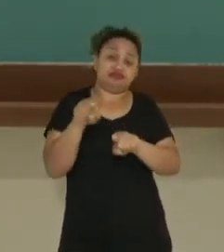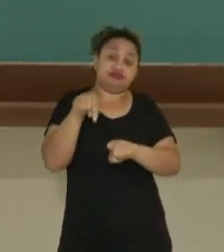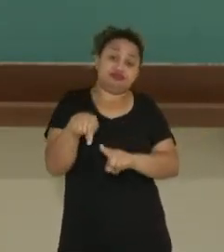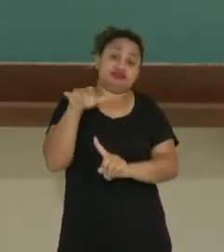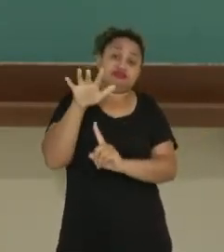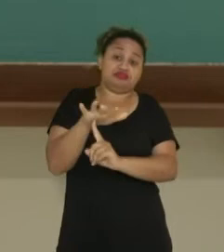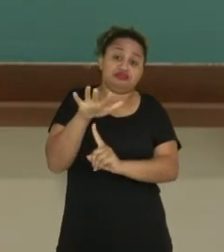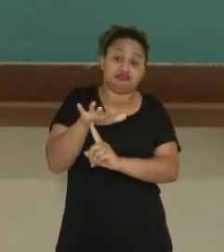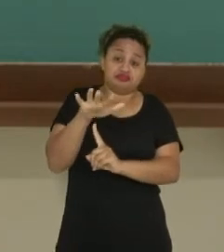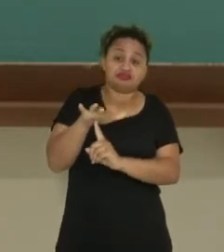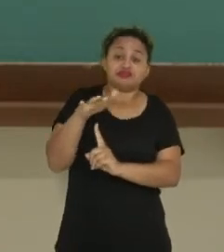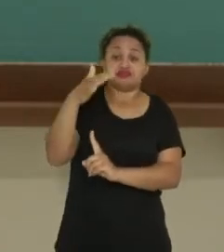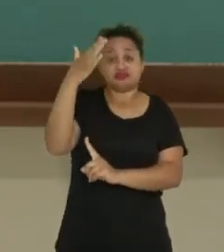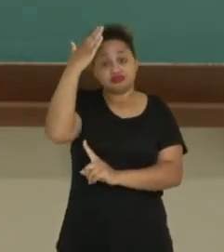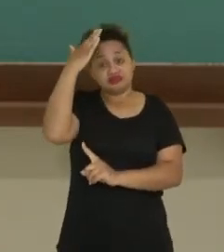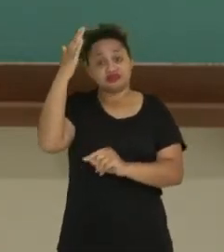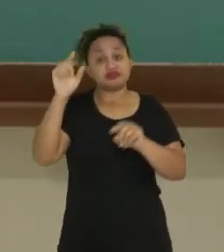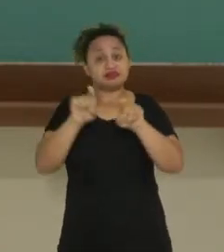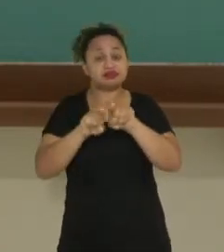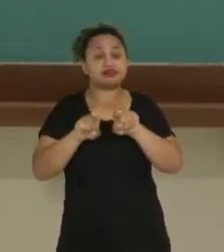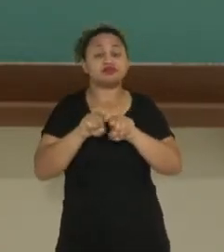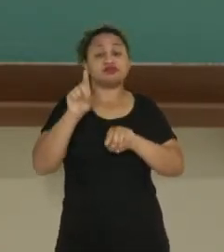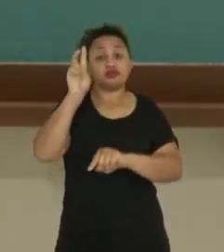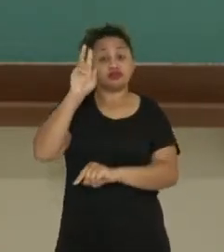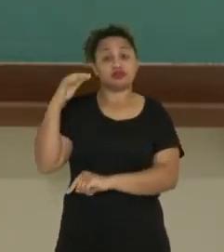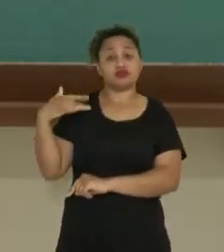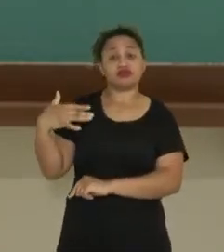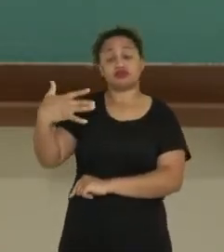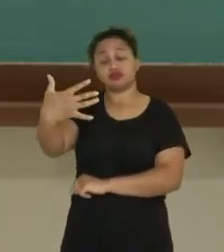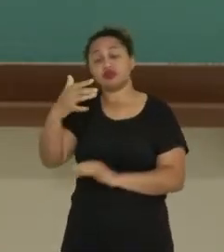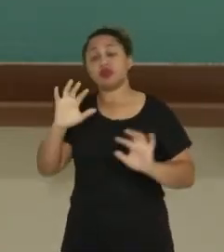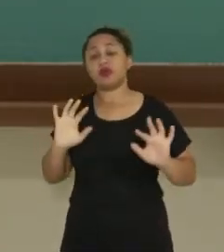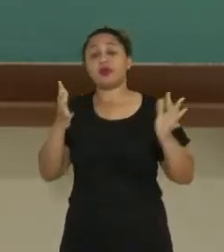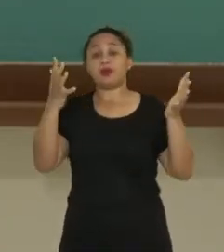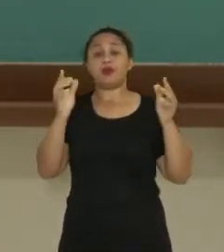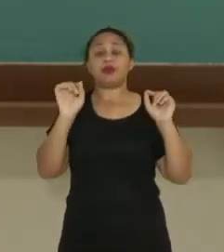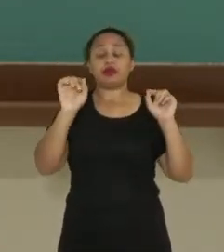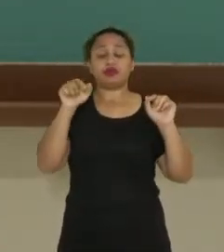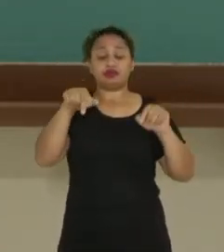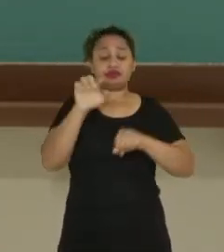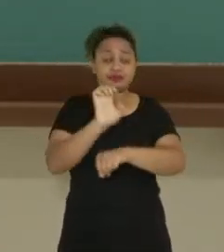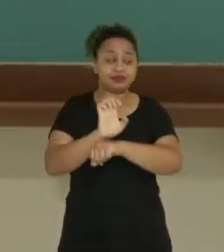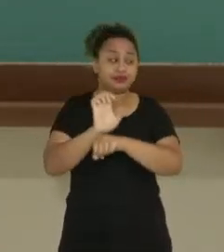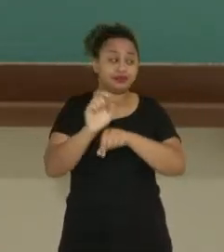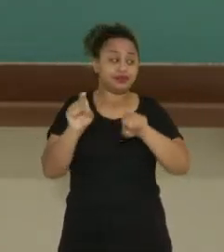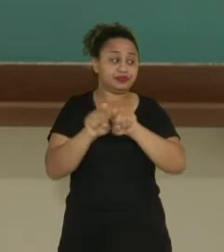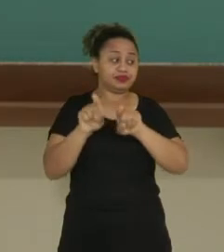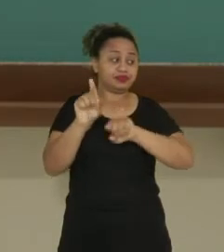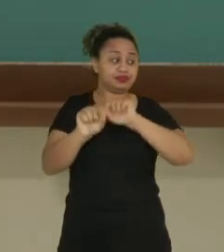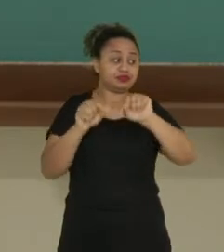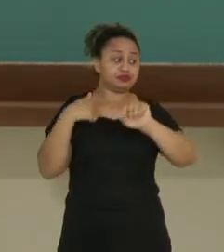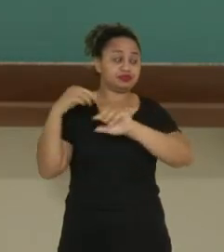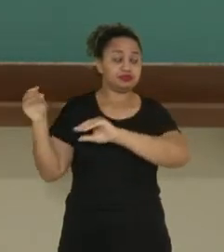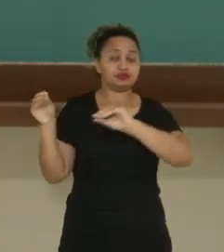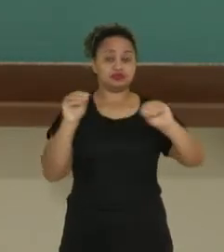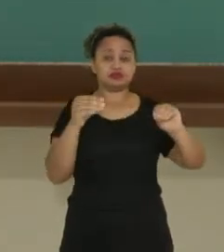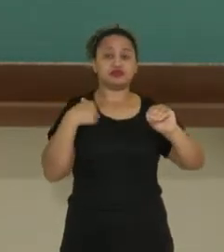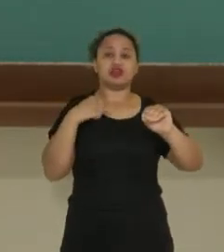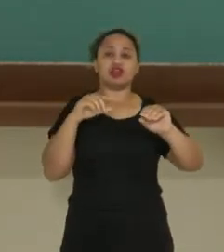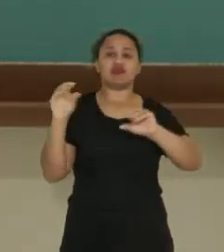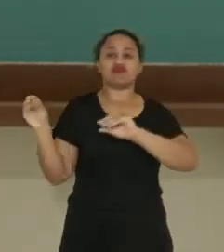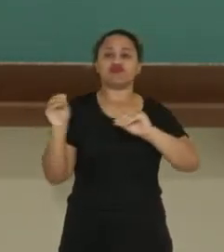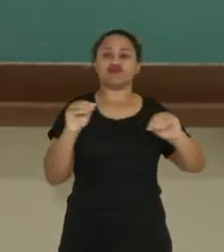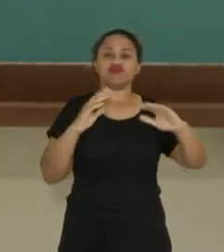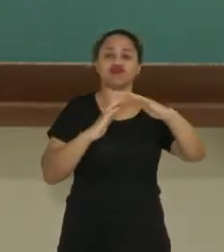O que acontece, né, ao longo da nossa história, como vai acontecer no nosso estado do Paraná, as ondas imigratórias, né,